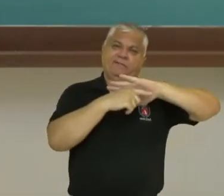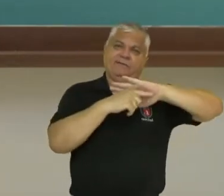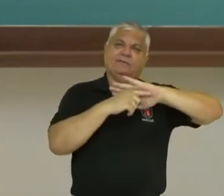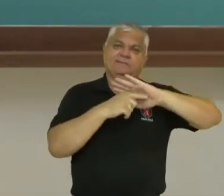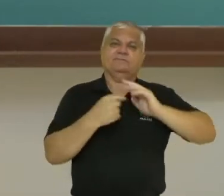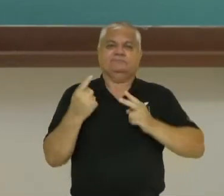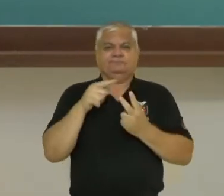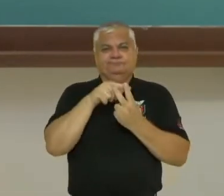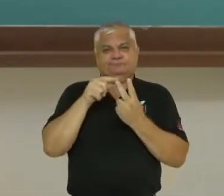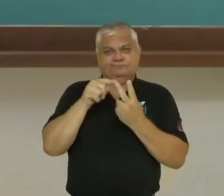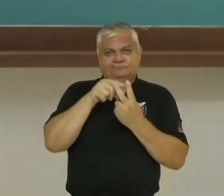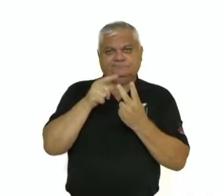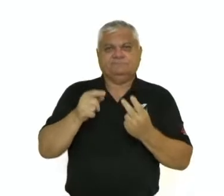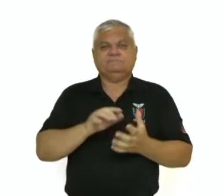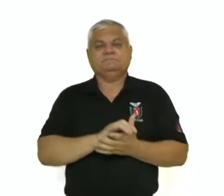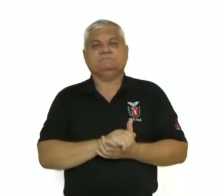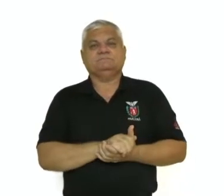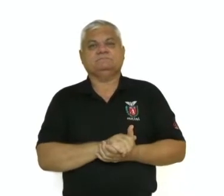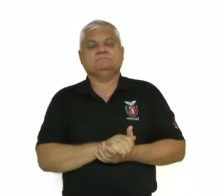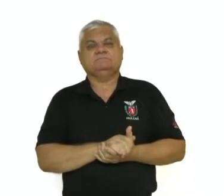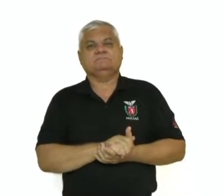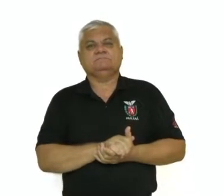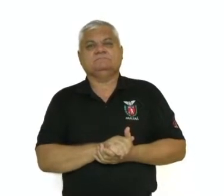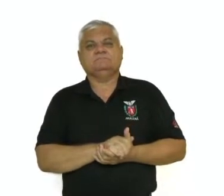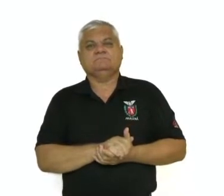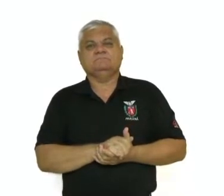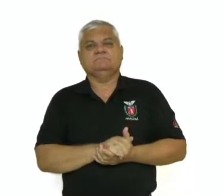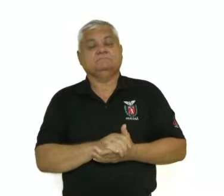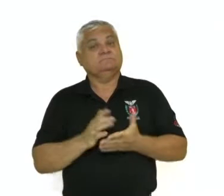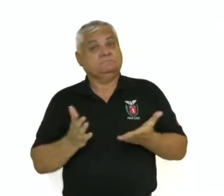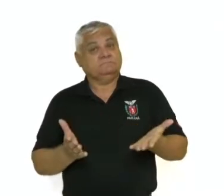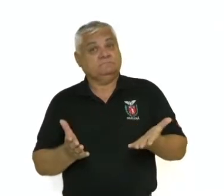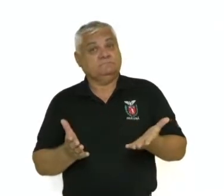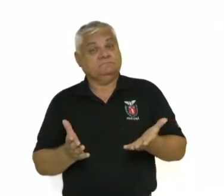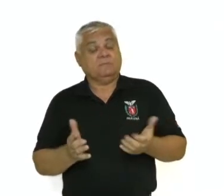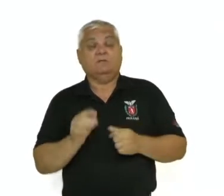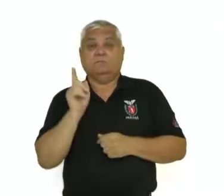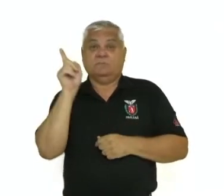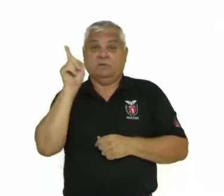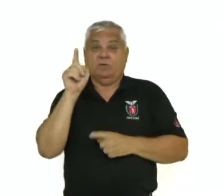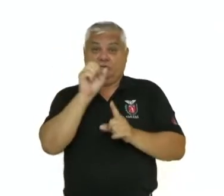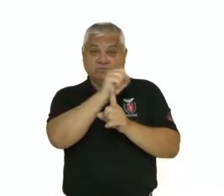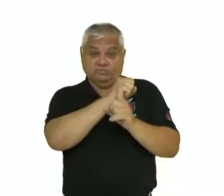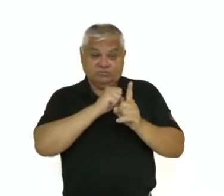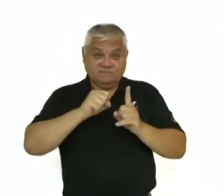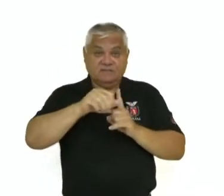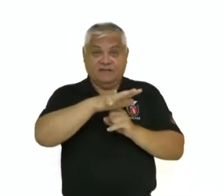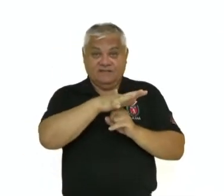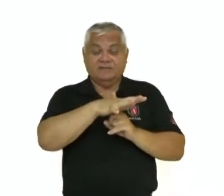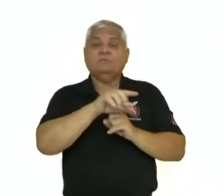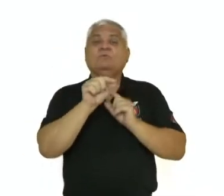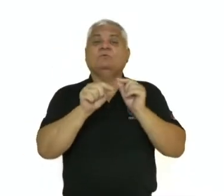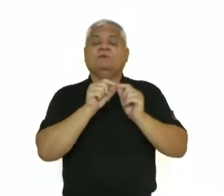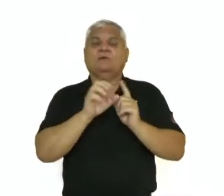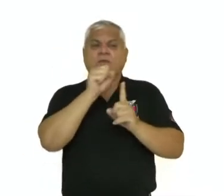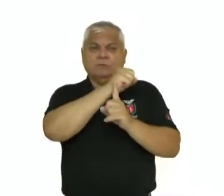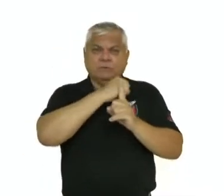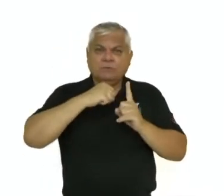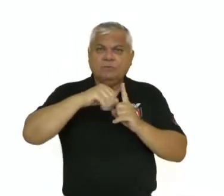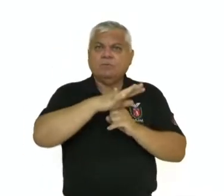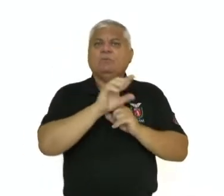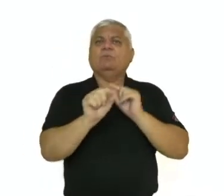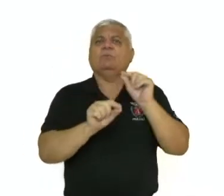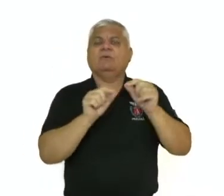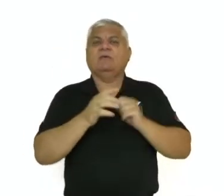Beleza? Bem, nesse caso aqui do socialismo, um dos aspectos positivos